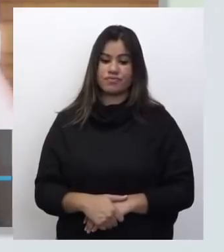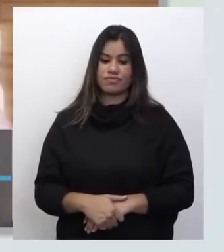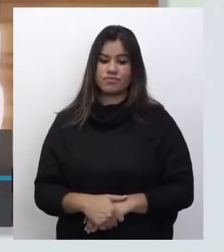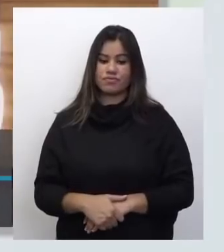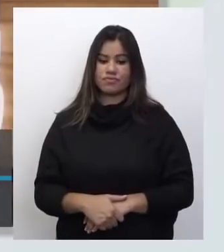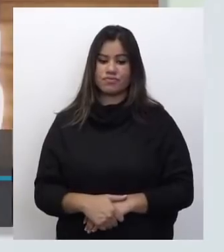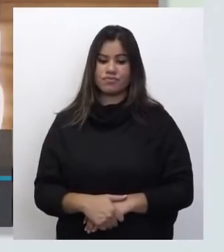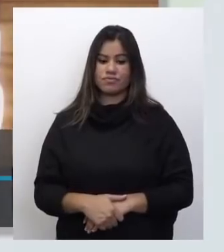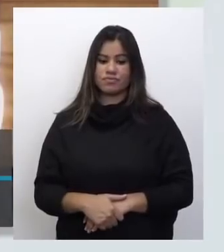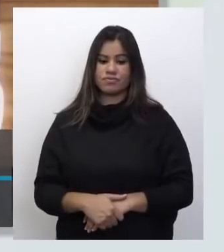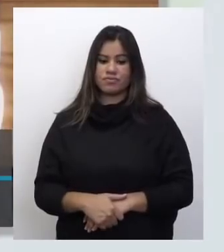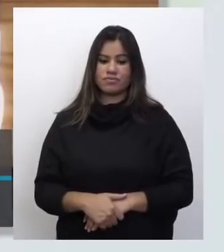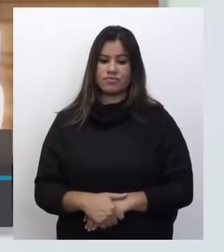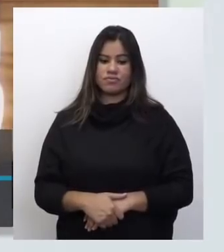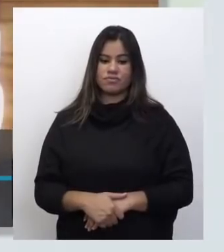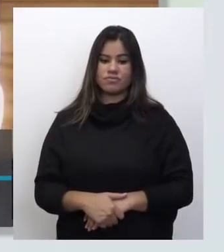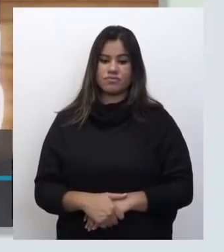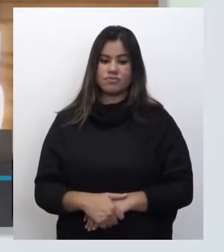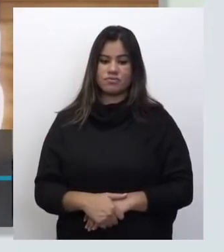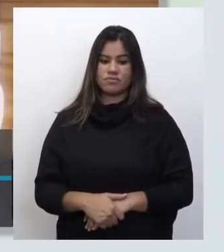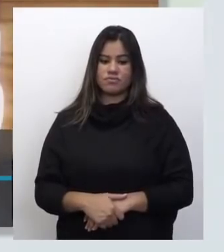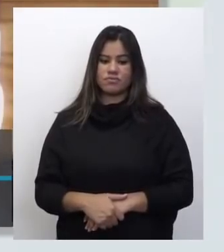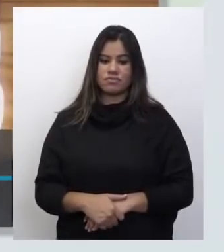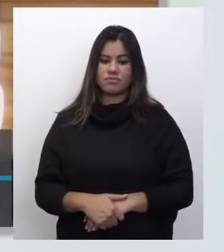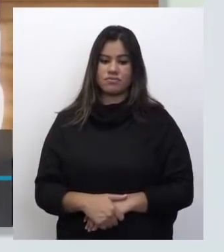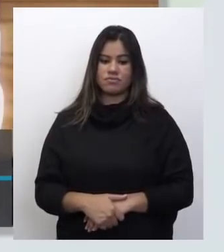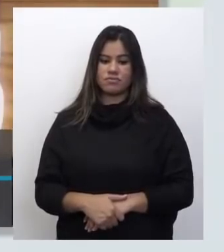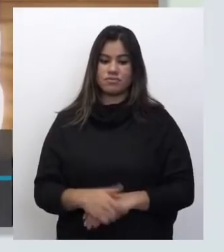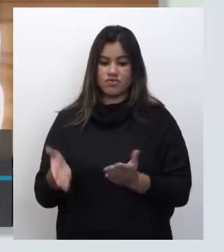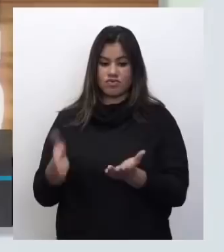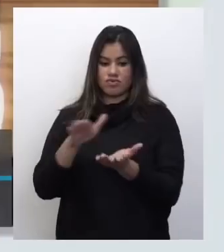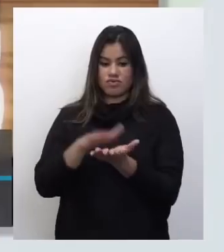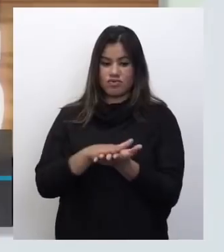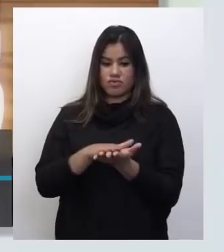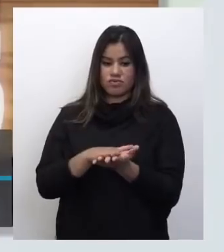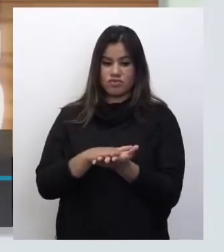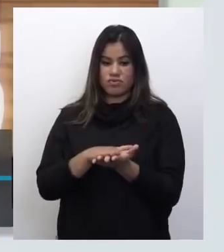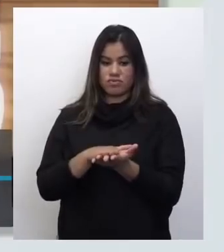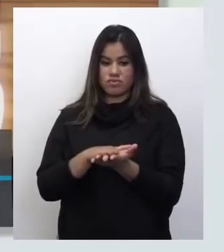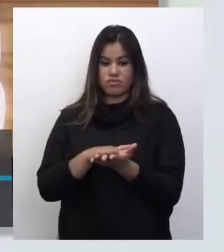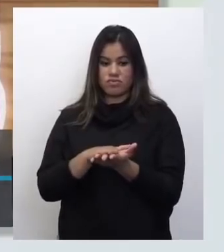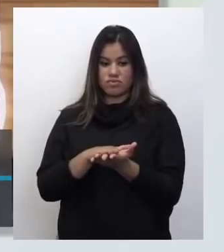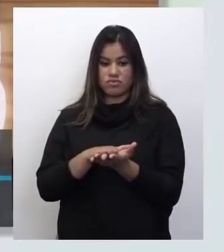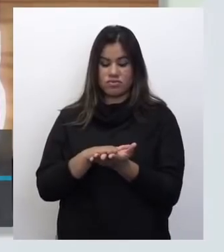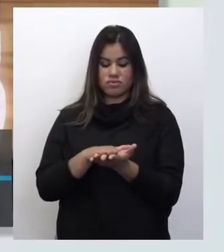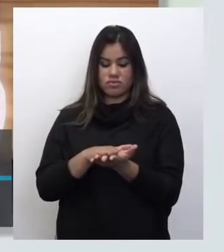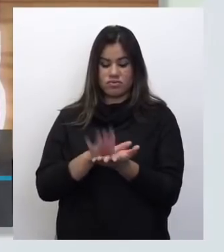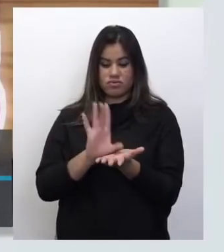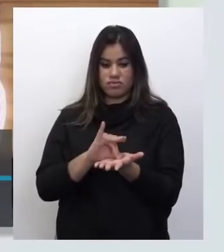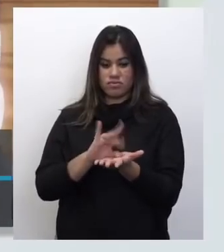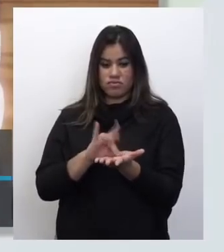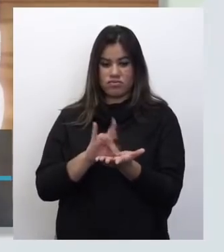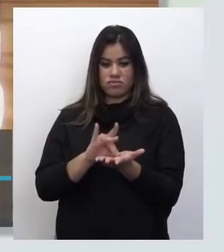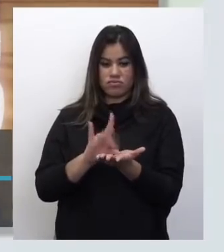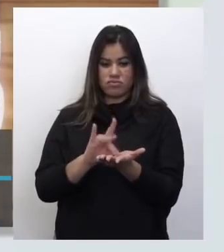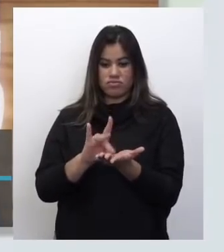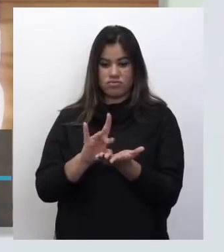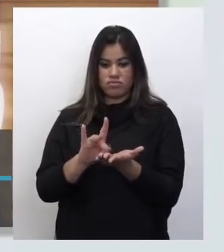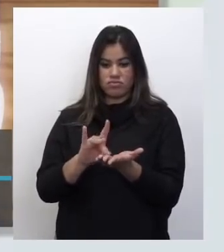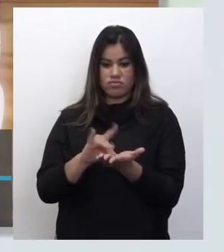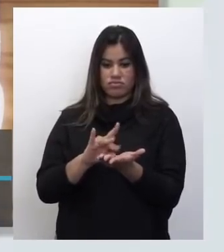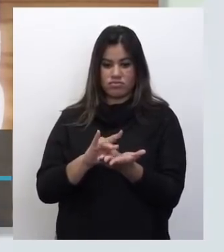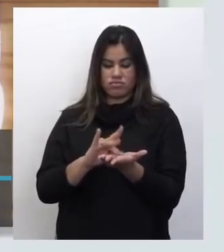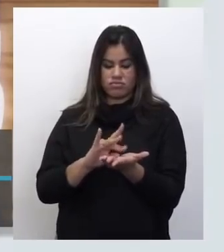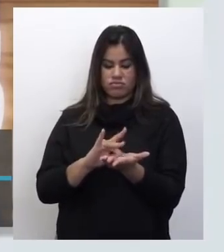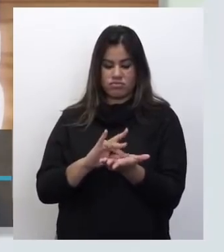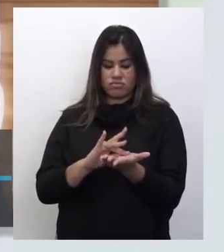desgrudar da mesa, vou dobrar ele e vou dobrar o meu